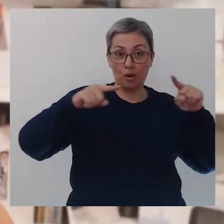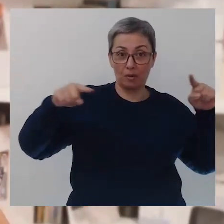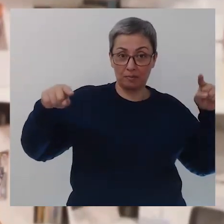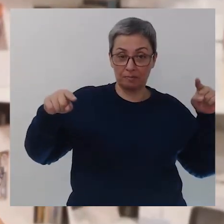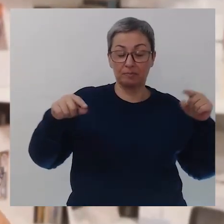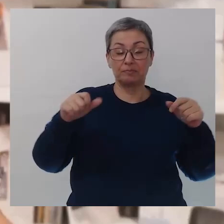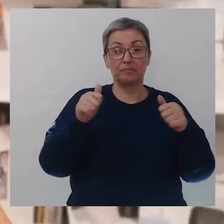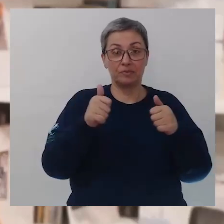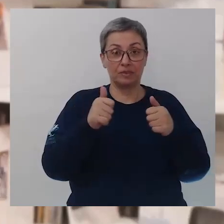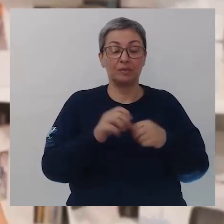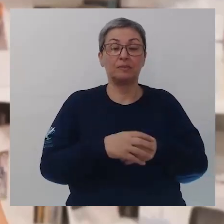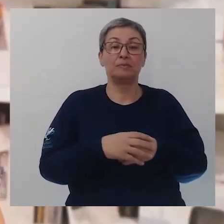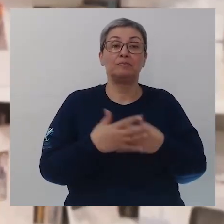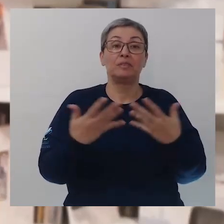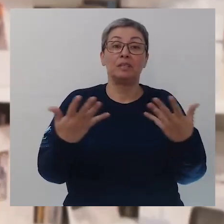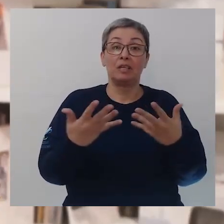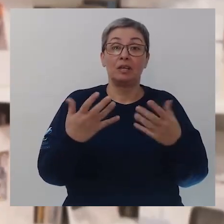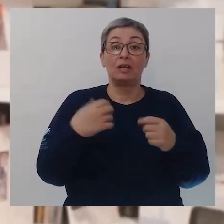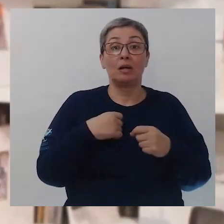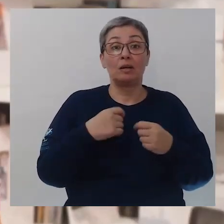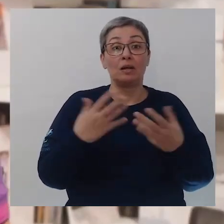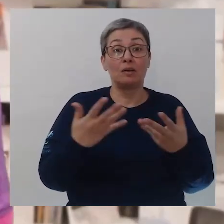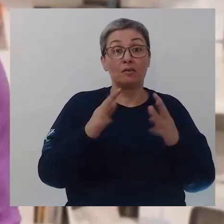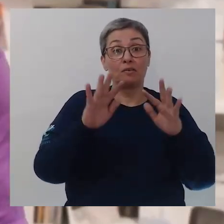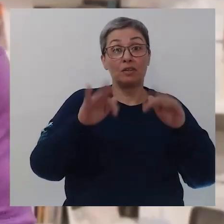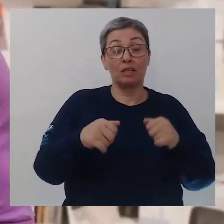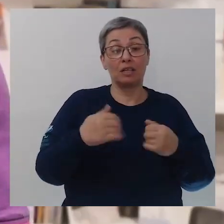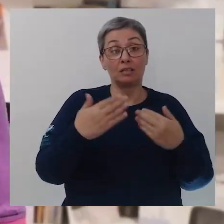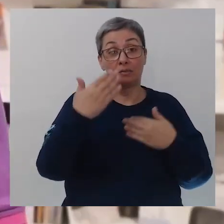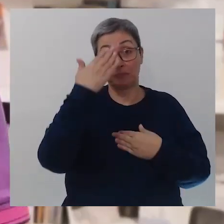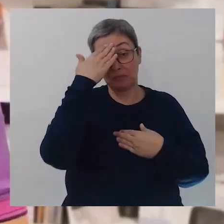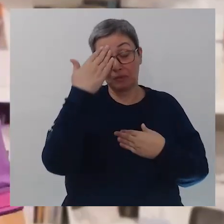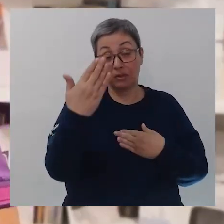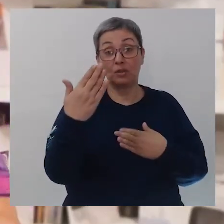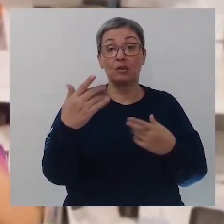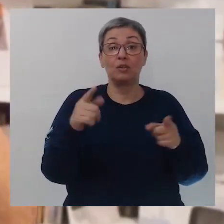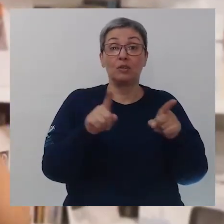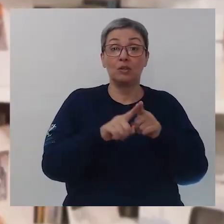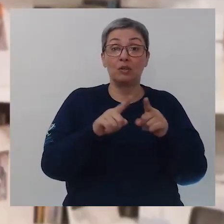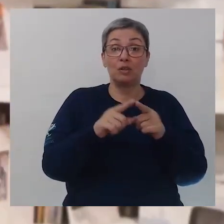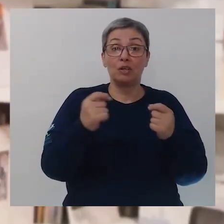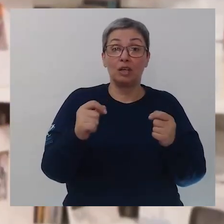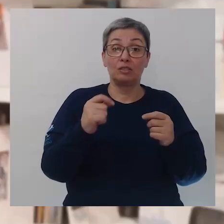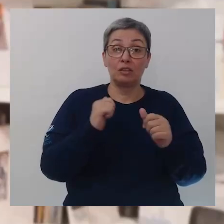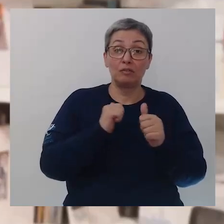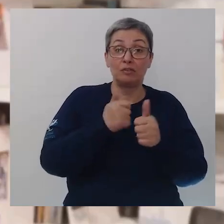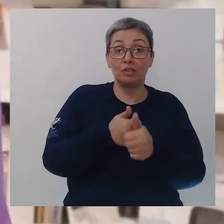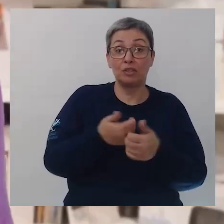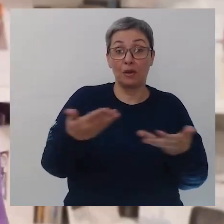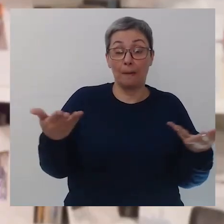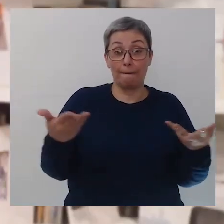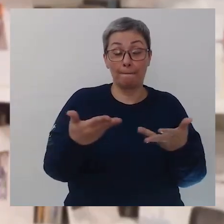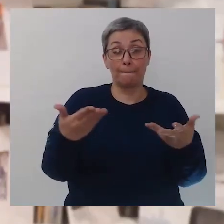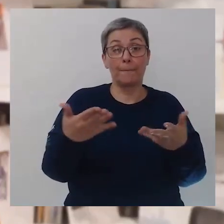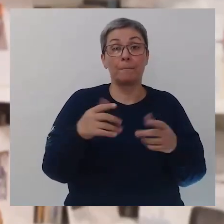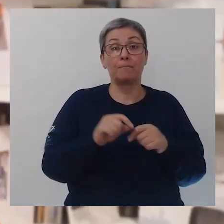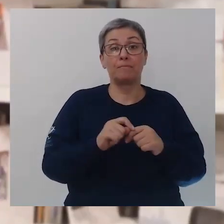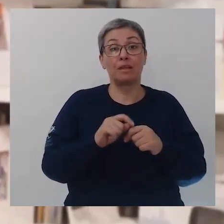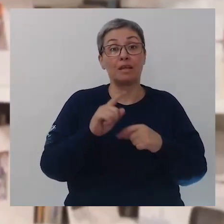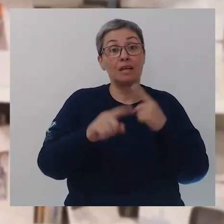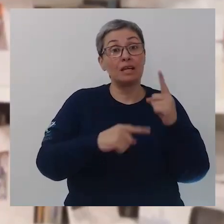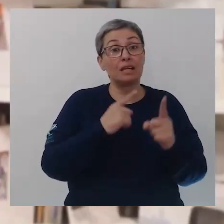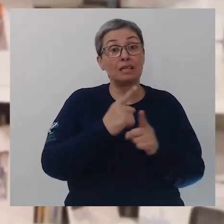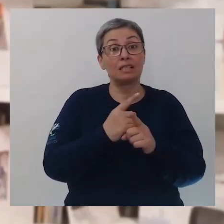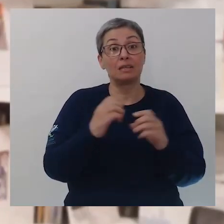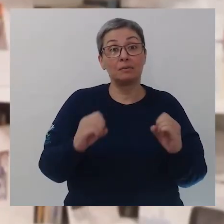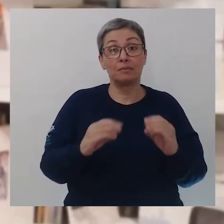gráficos. Joia! Bom, gente, por enquanto é isso. Muito obrigado por você ter nos acompanhado hoje. Até